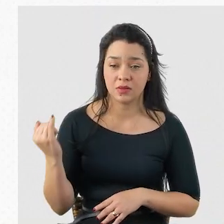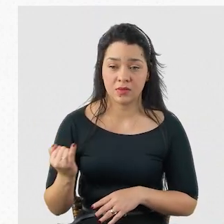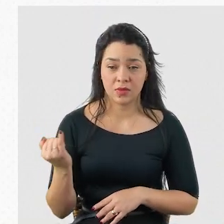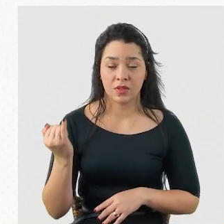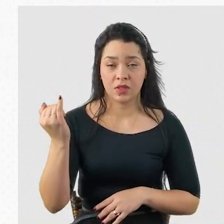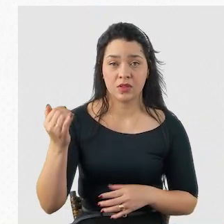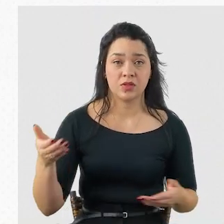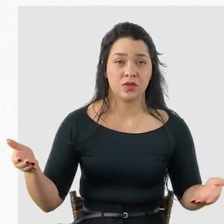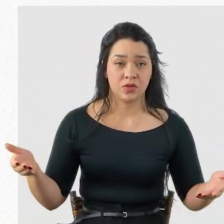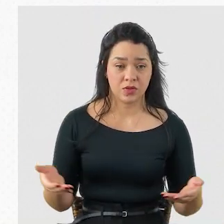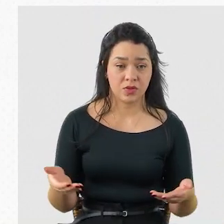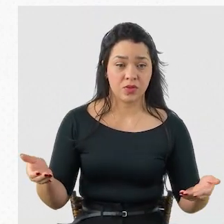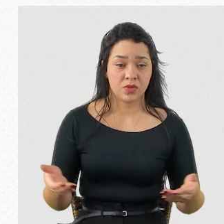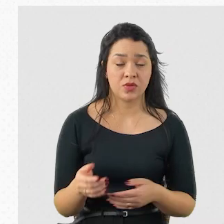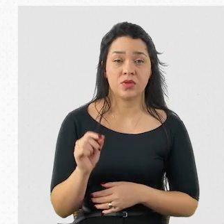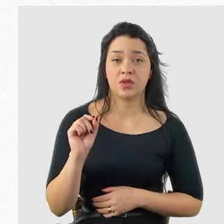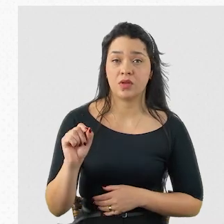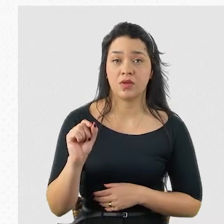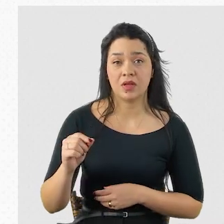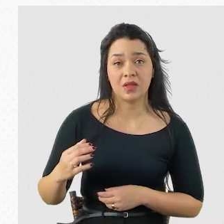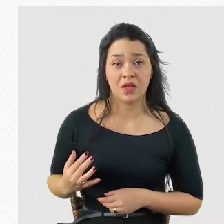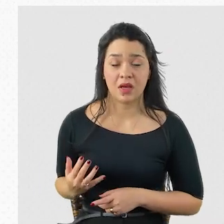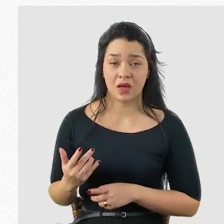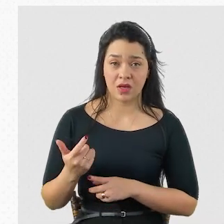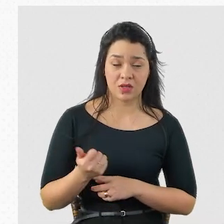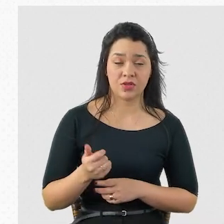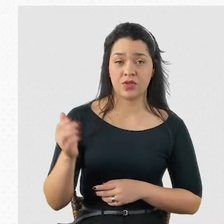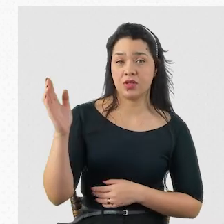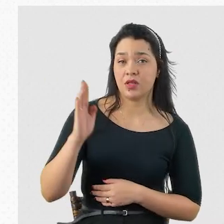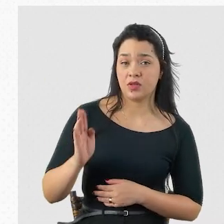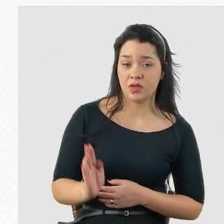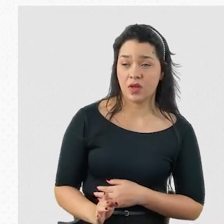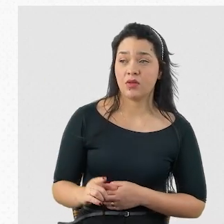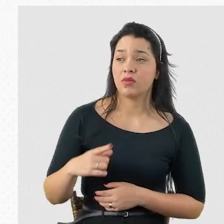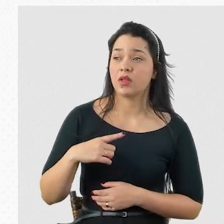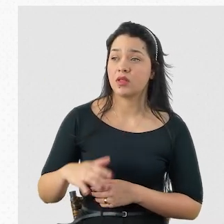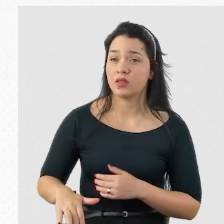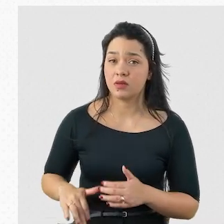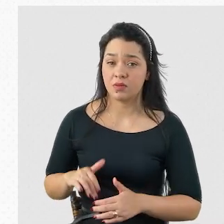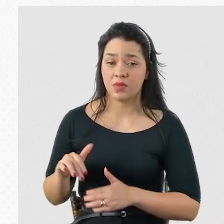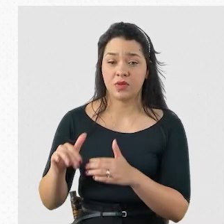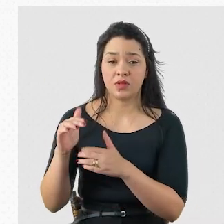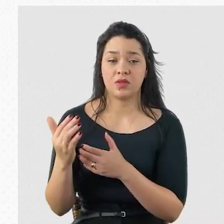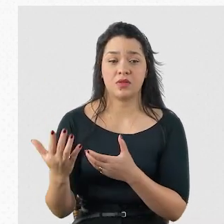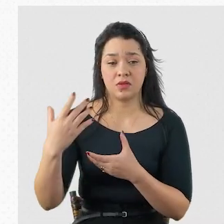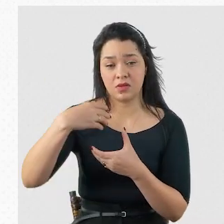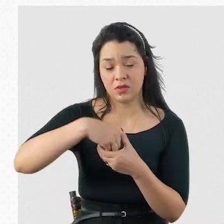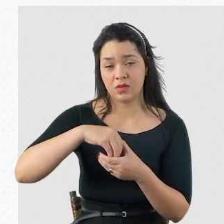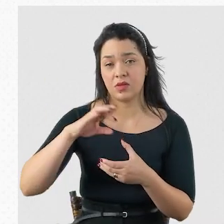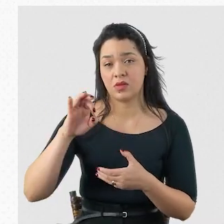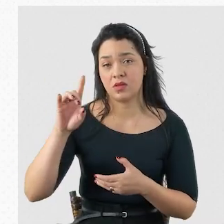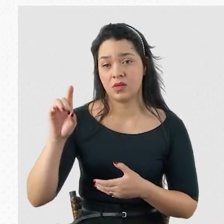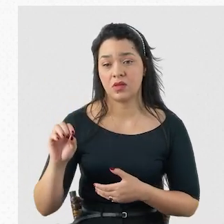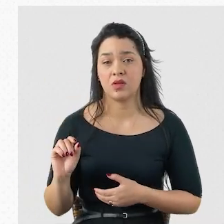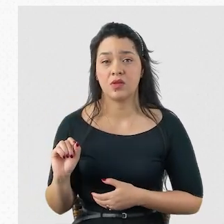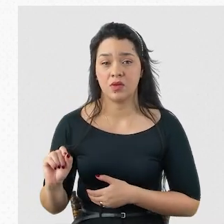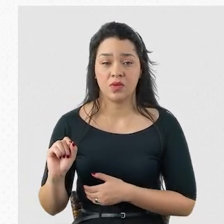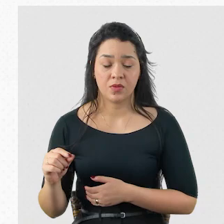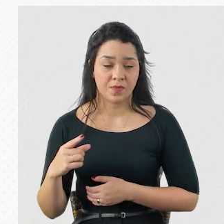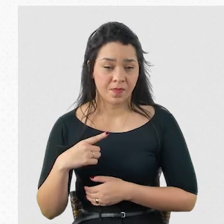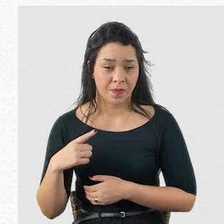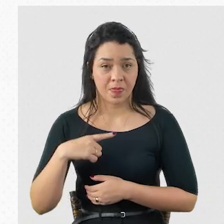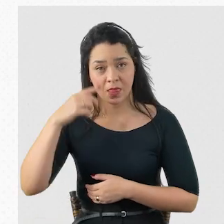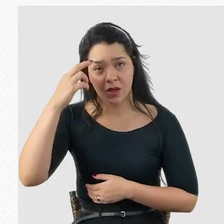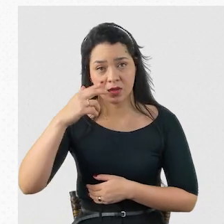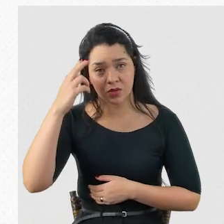da atualidade no que trata da arte contemporânea nacional, e ele faz um processo de imersão bem cedo com a própria